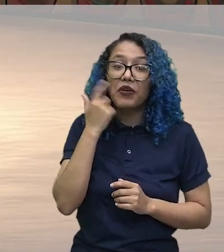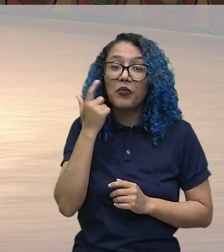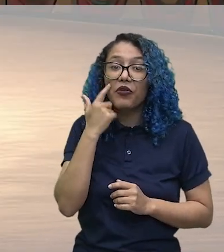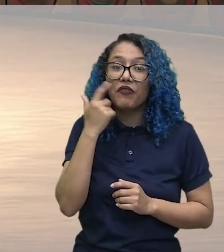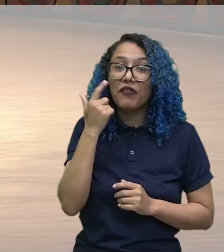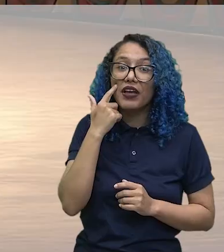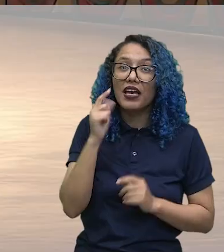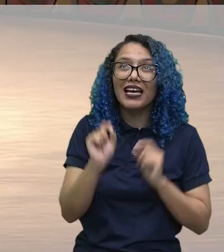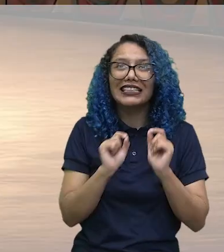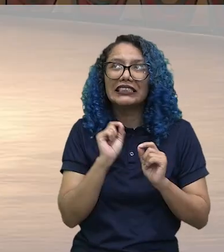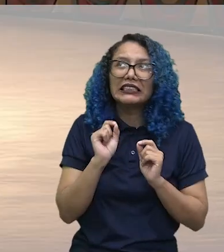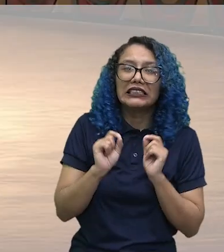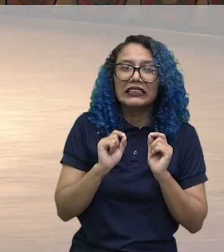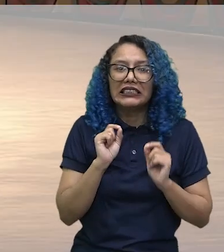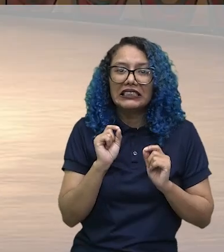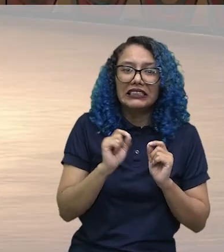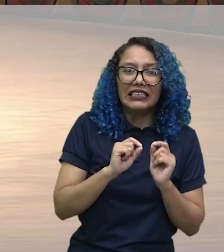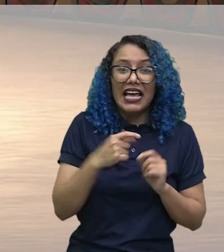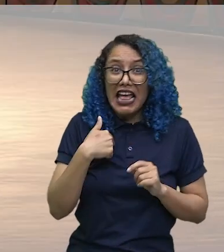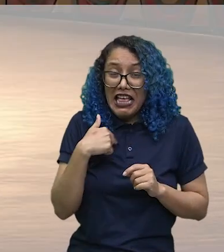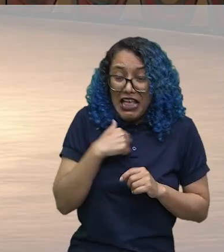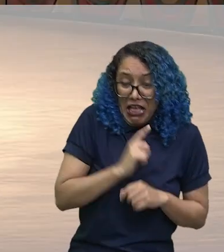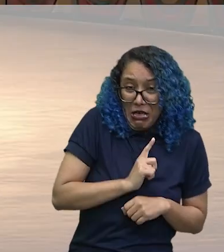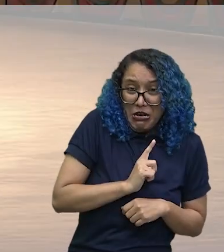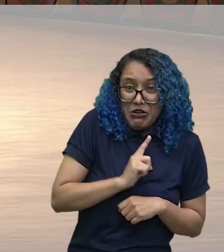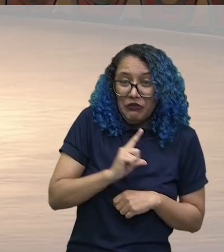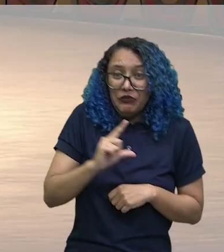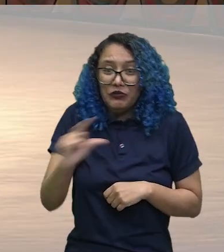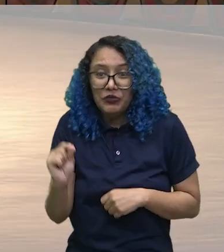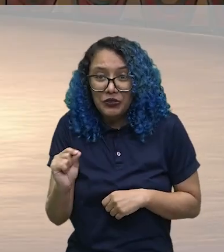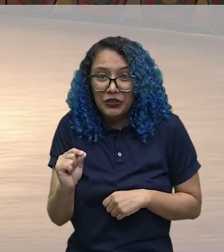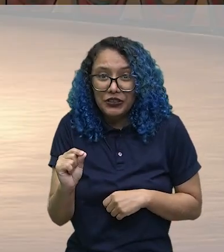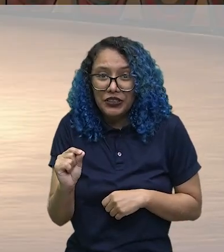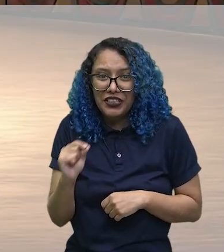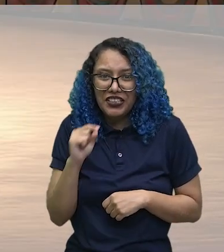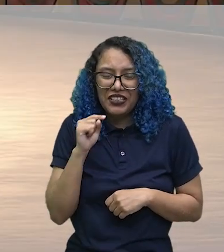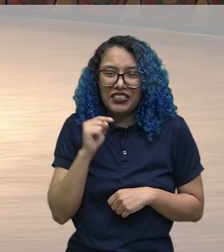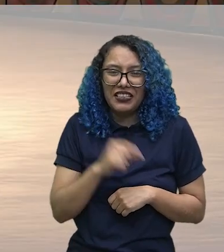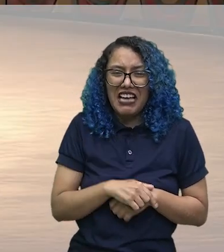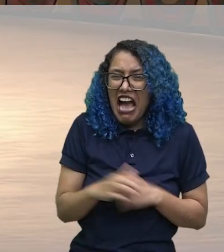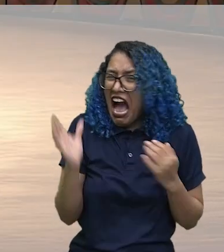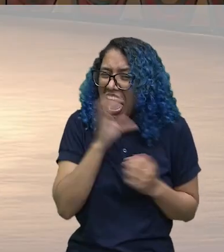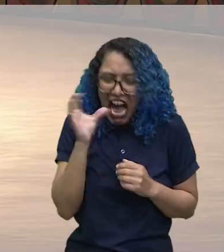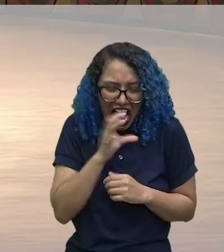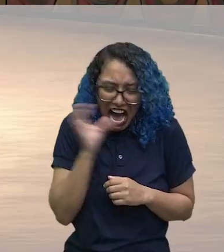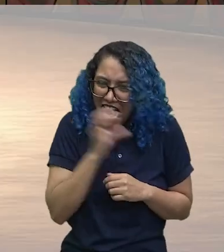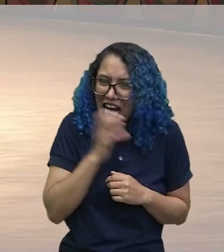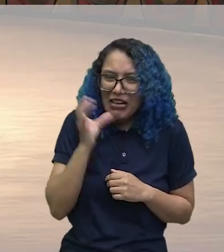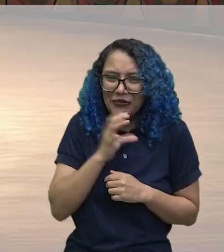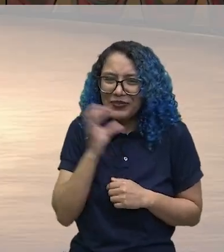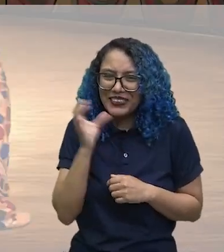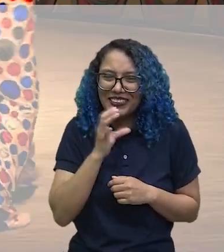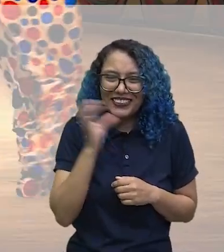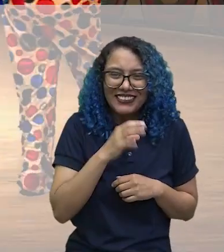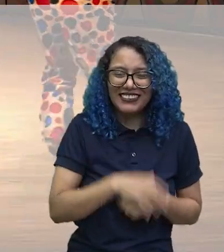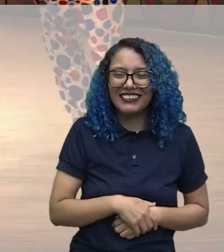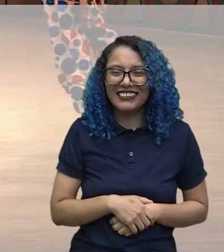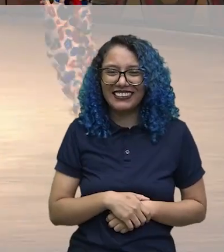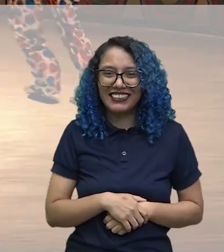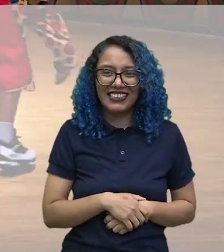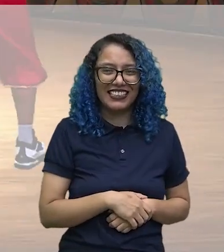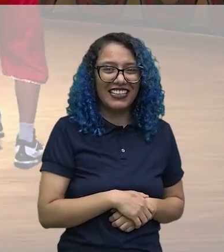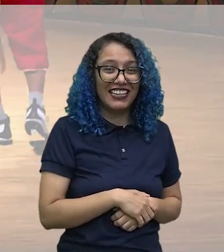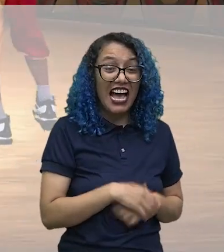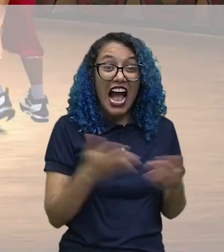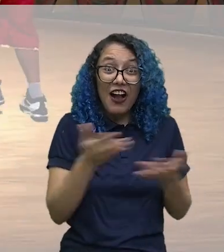Vamos fazer o número de eu fugir e você o mais rápido possível. Eu